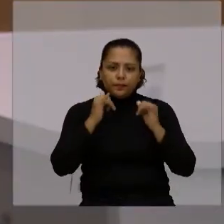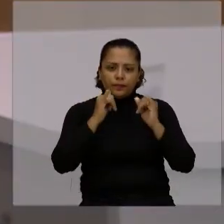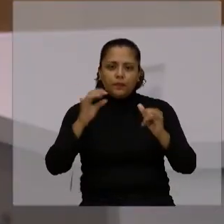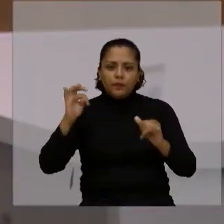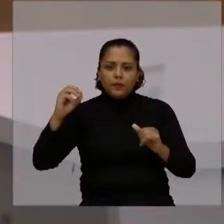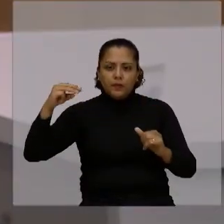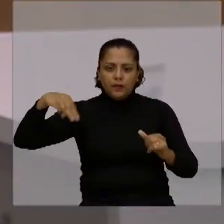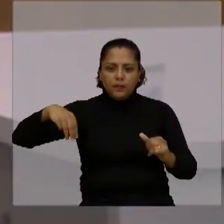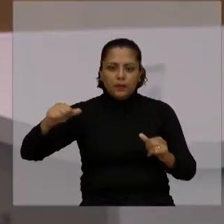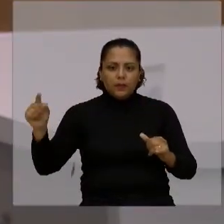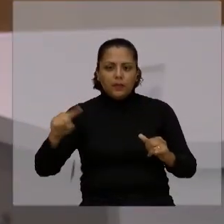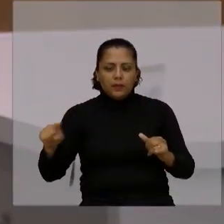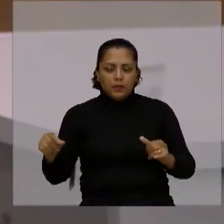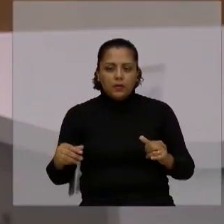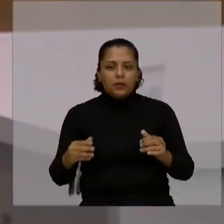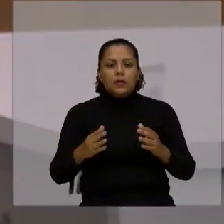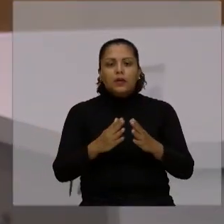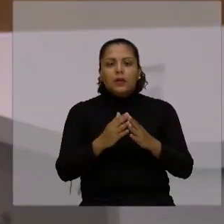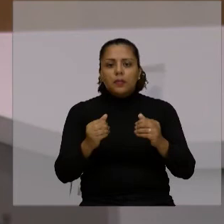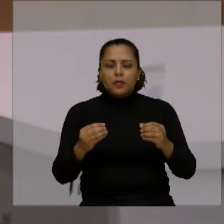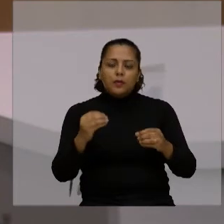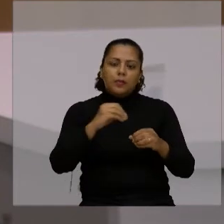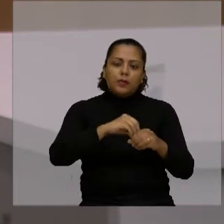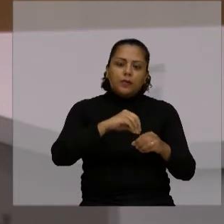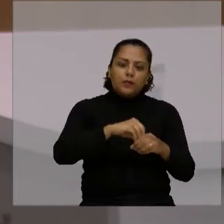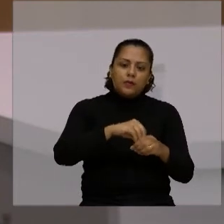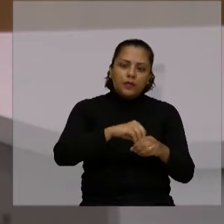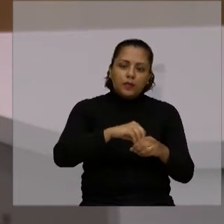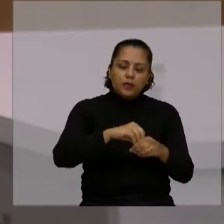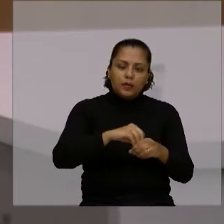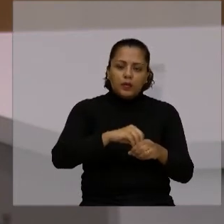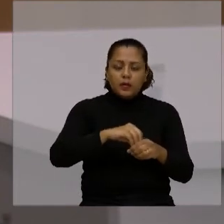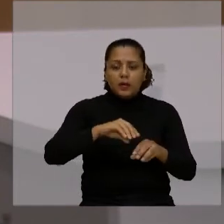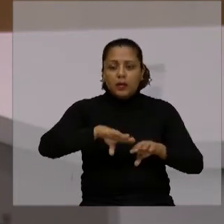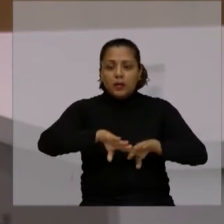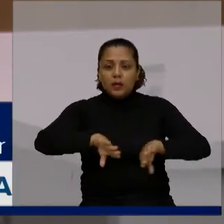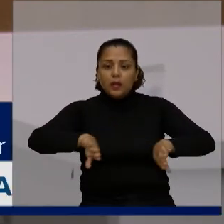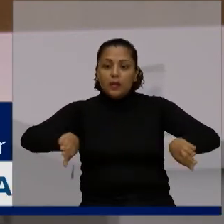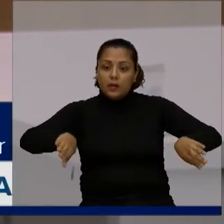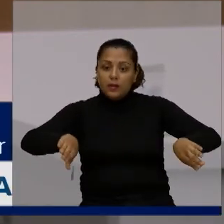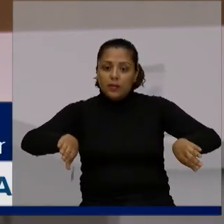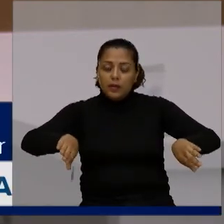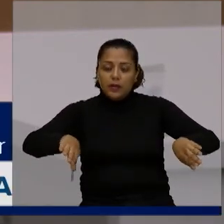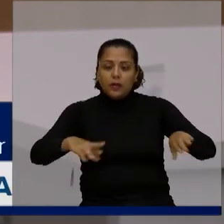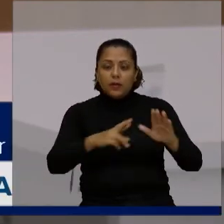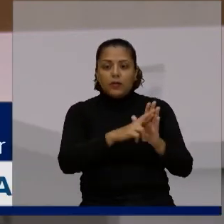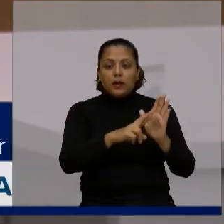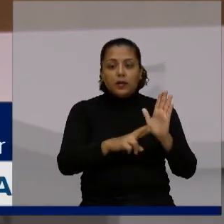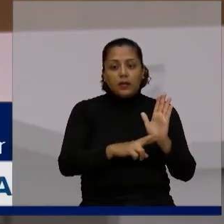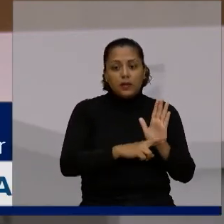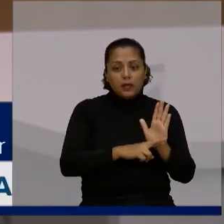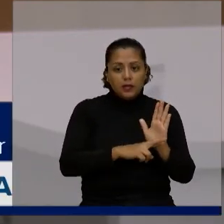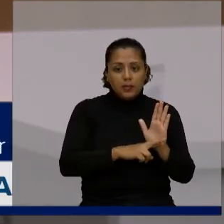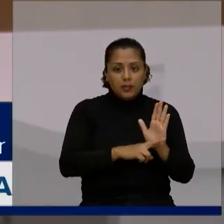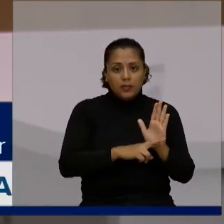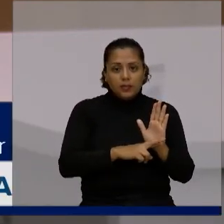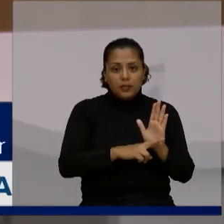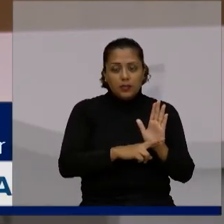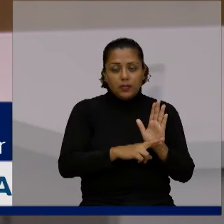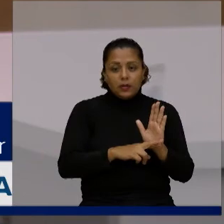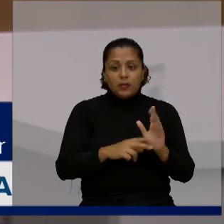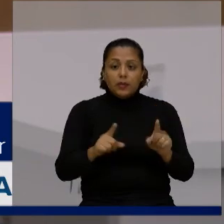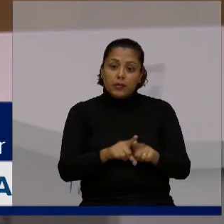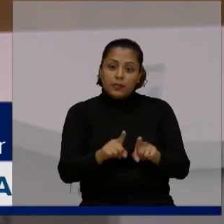para, como de praxe, né, para votar em separado os meus requerimentos e os requerimentos do PT.